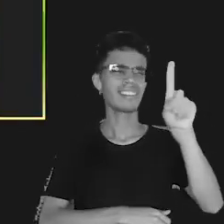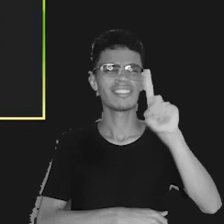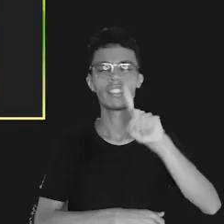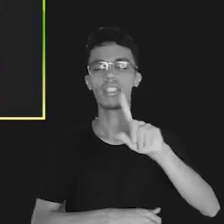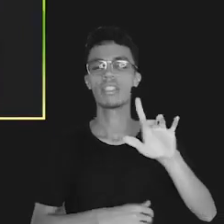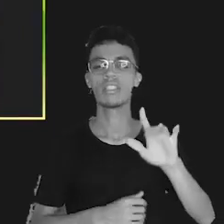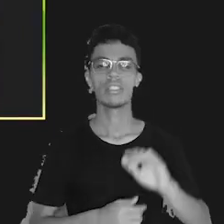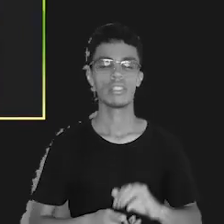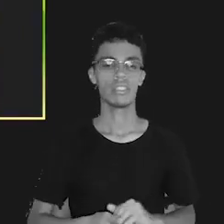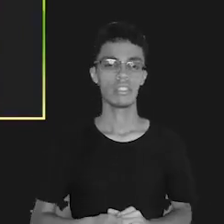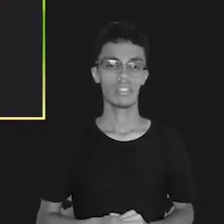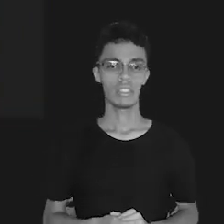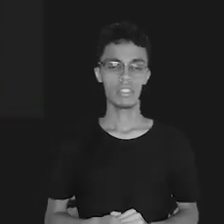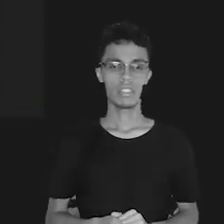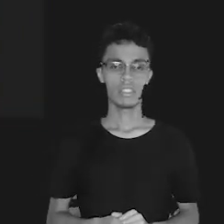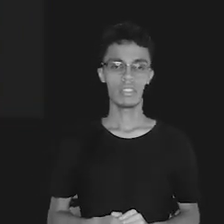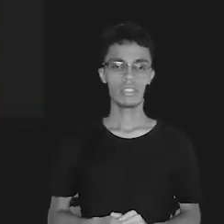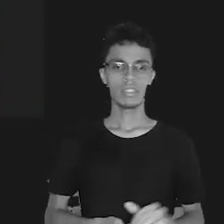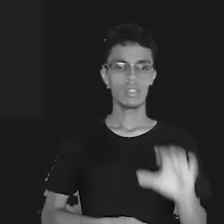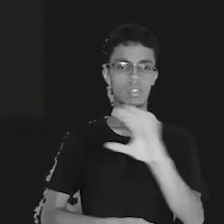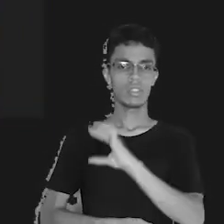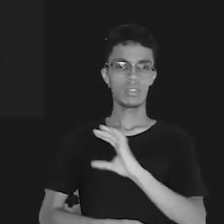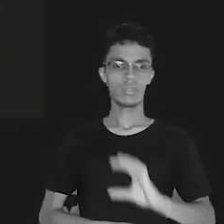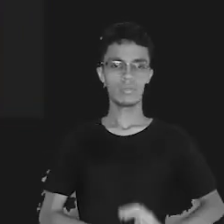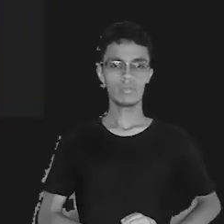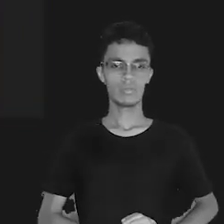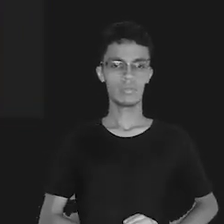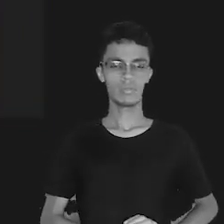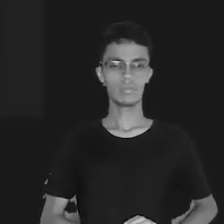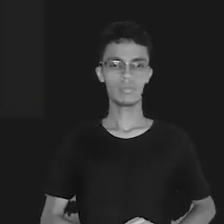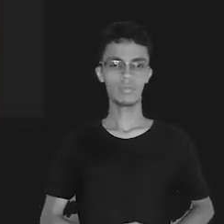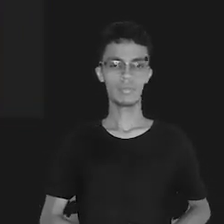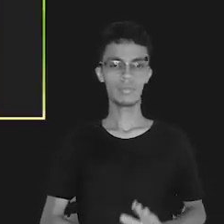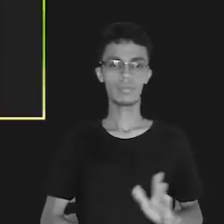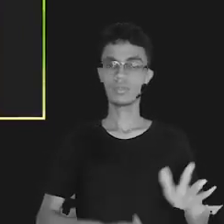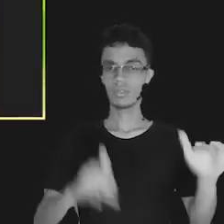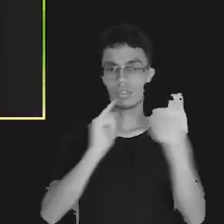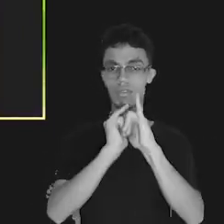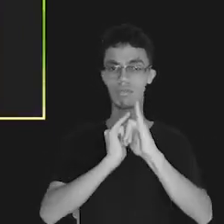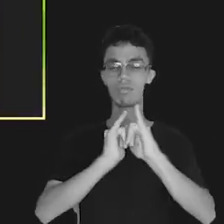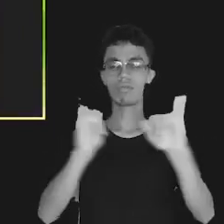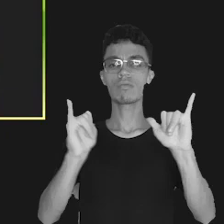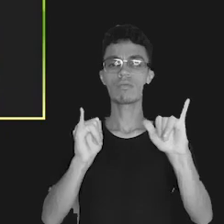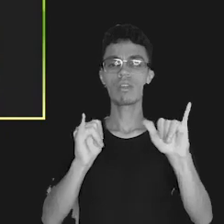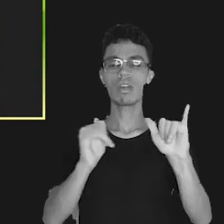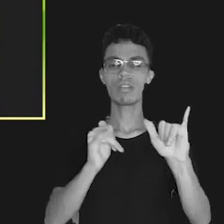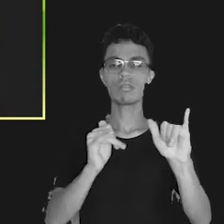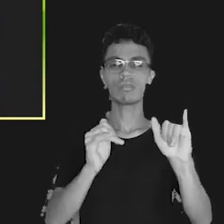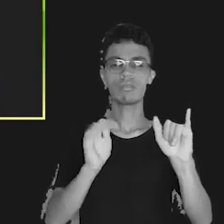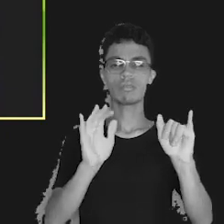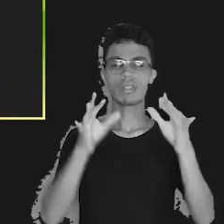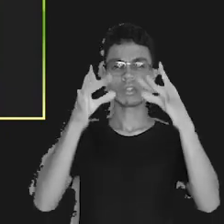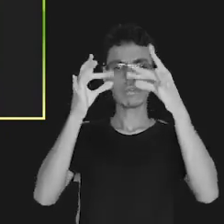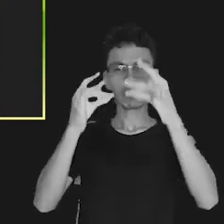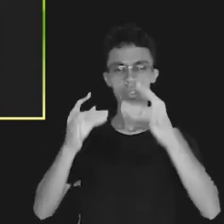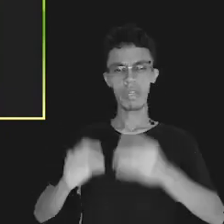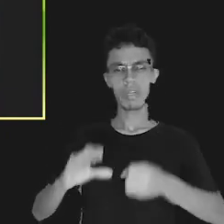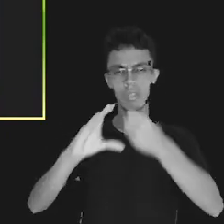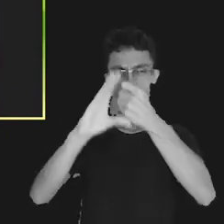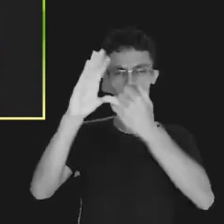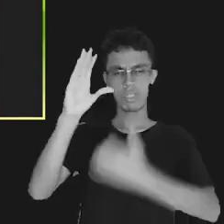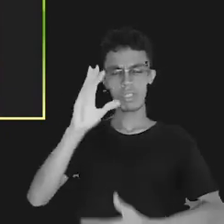Não! Do Cristo. Vós dissestes. A semelhança do